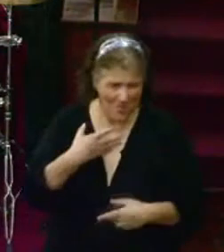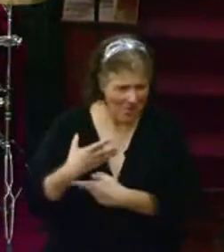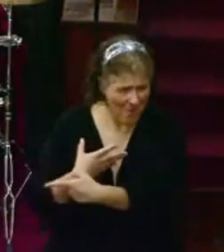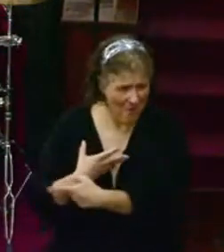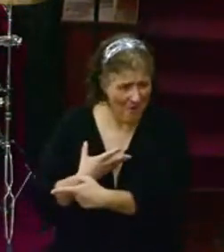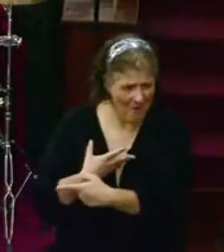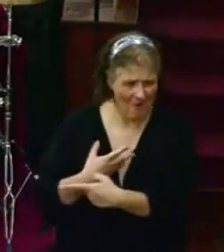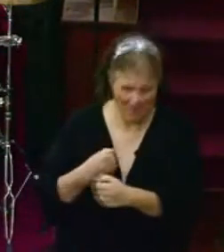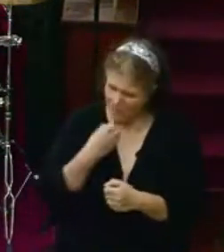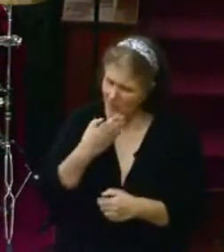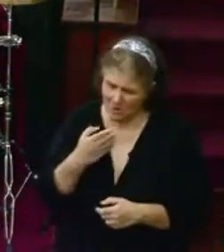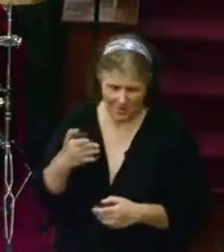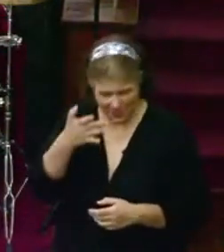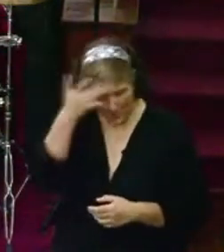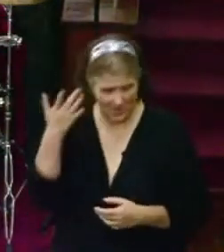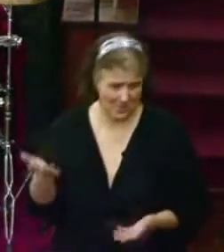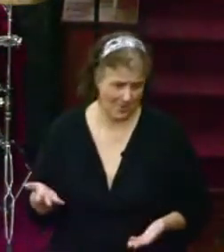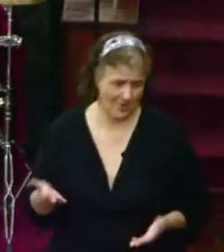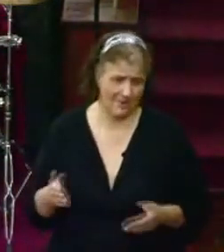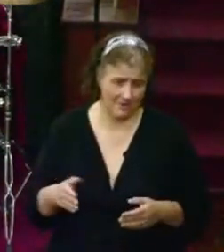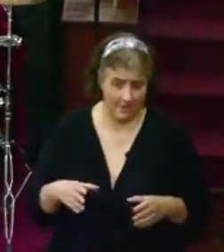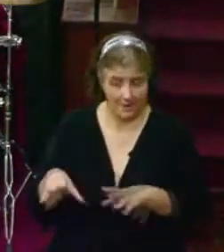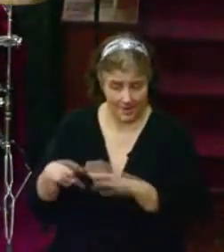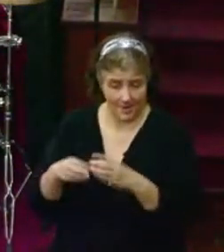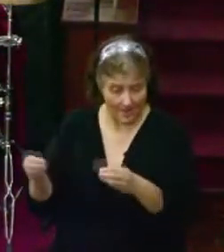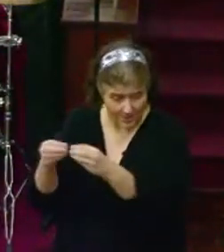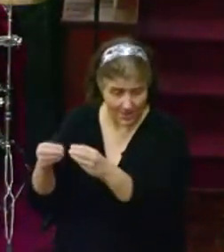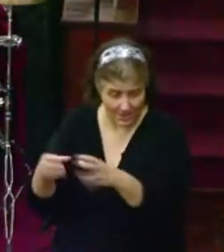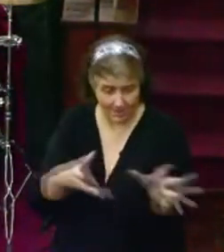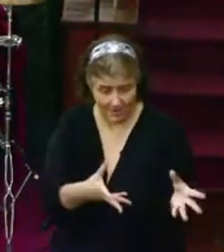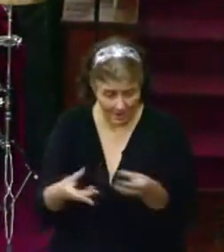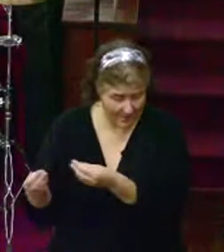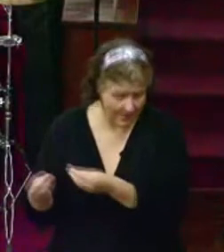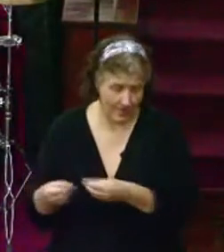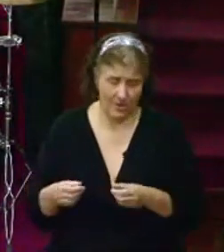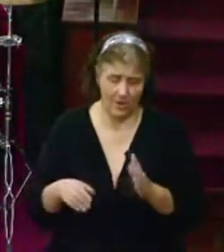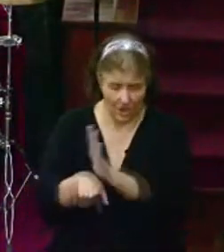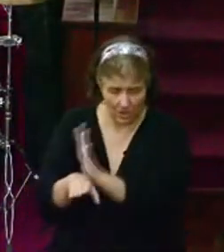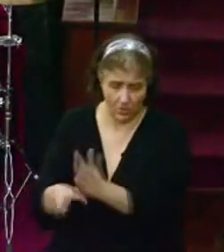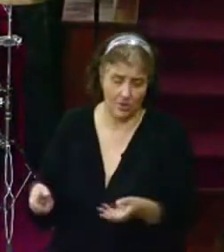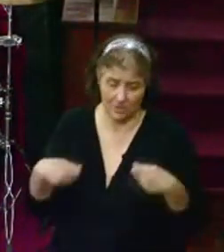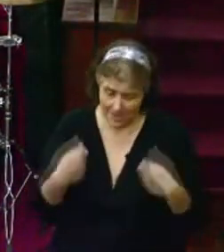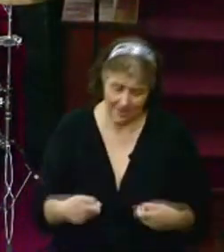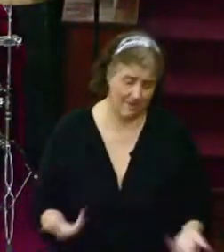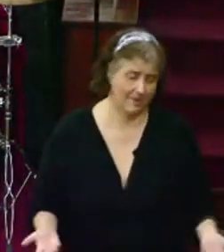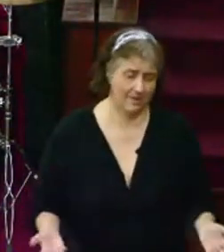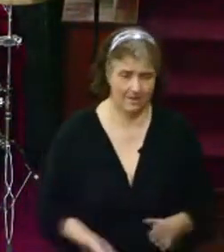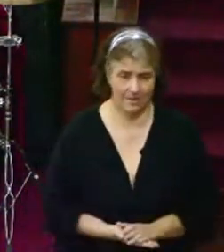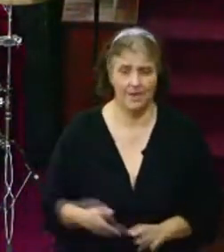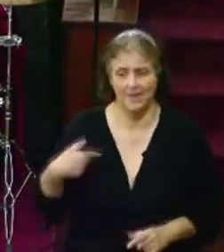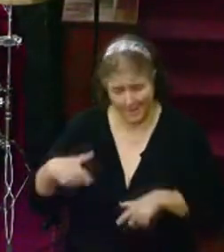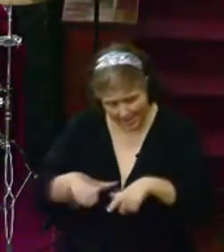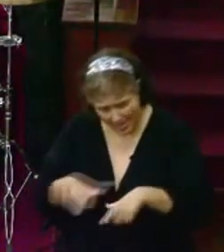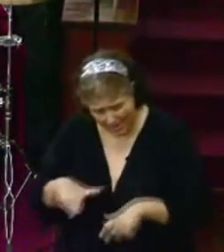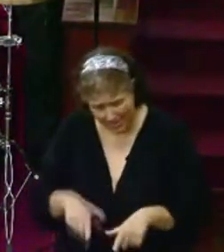boa pessoa, merece essa ajuda, merece essa oportunidade, ele tem trabalhado com afinco, ele